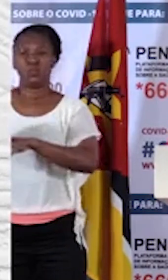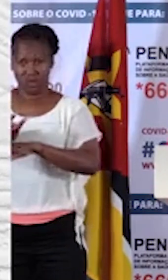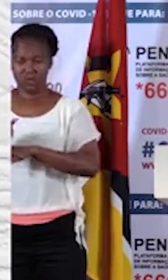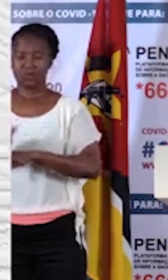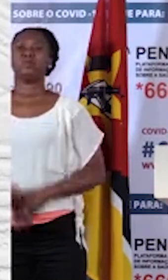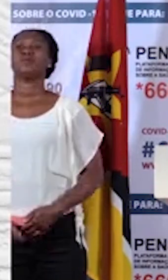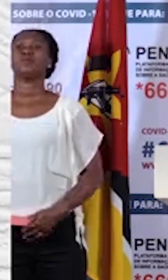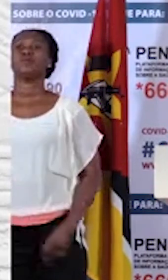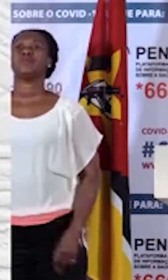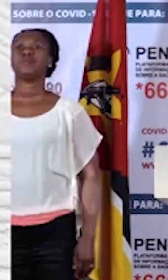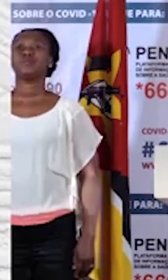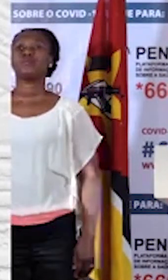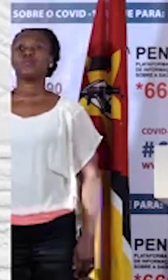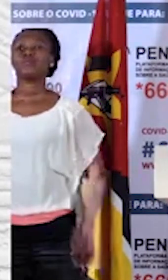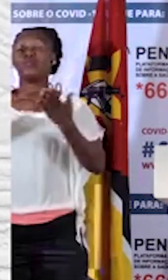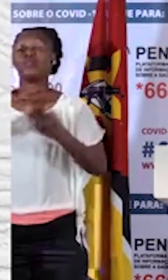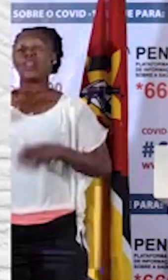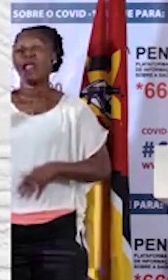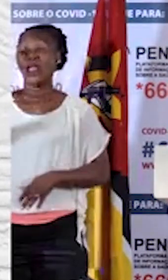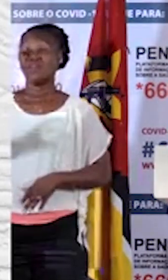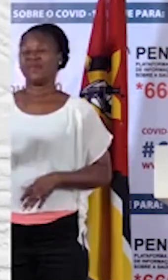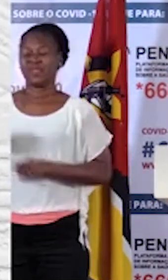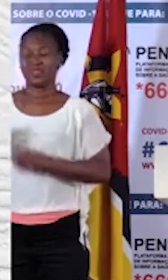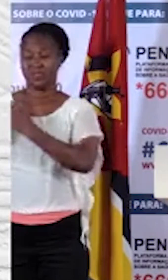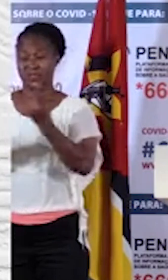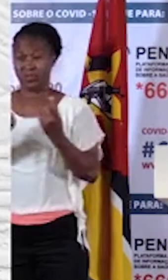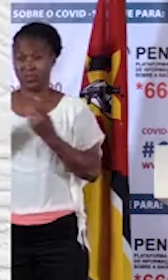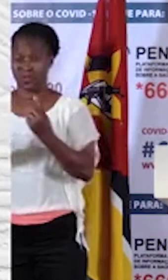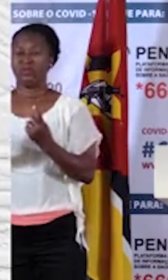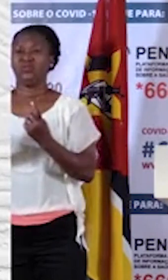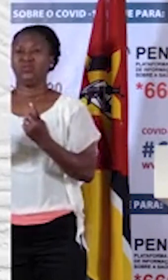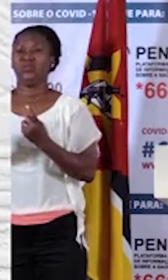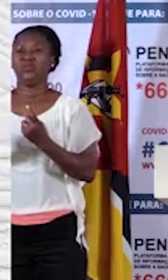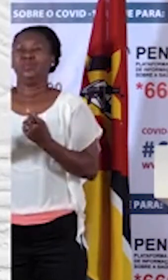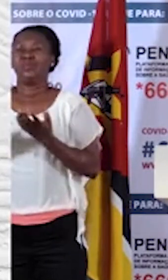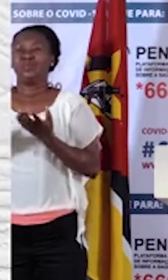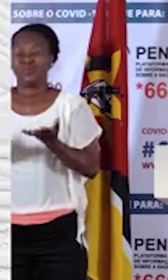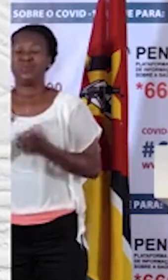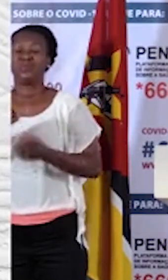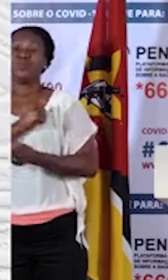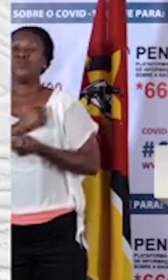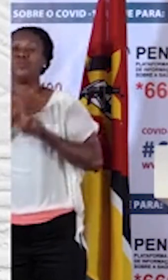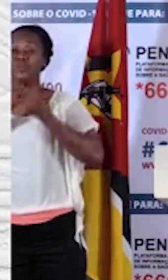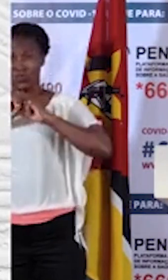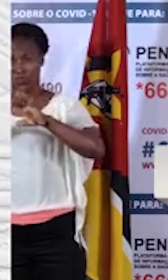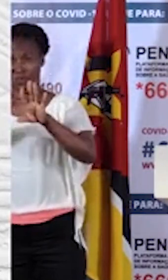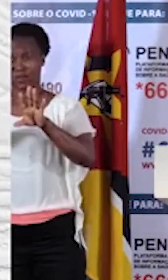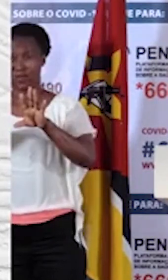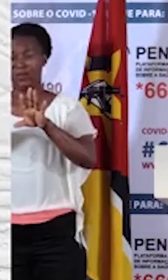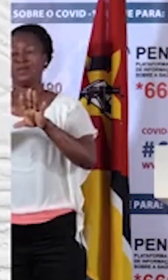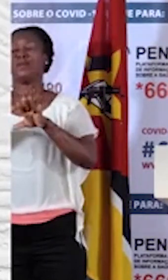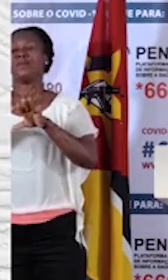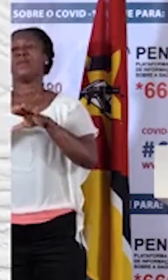E como é que nós estamos no nosso continente? Em termos de casos, gostaríamos também de partilhar que, de acordo com